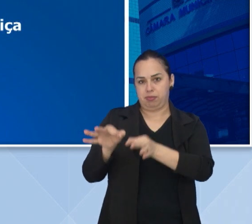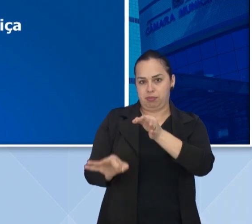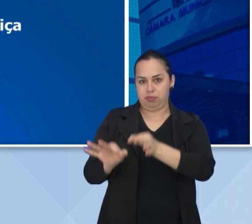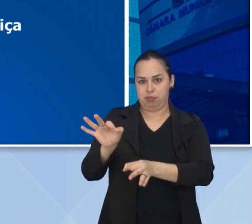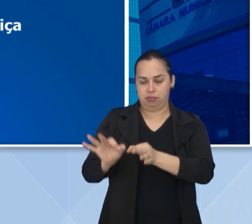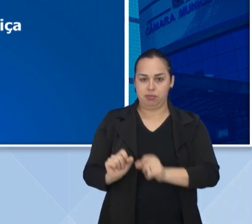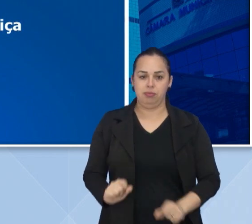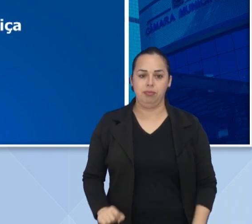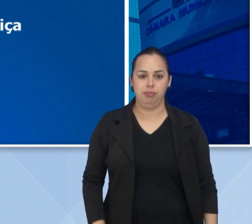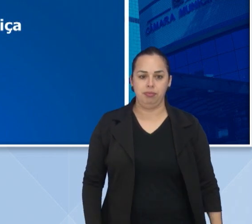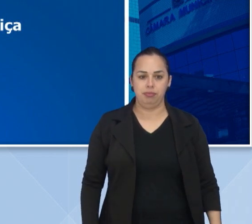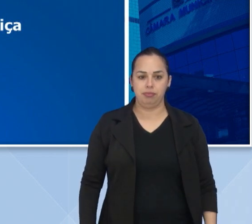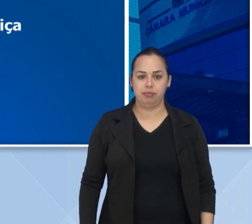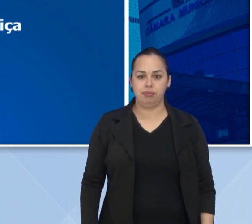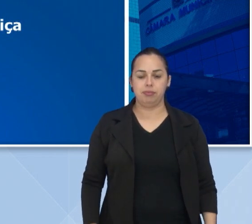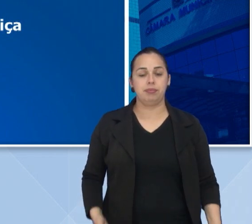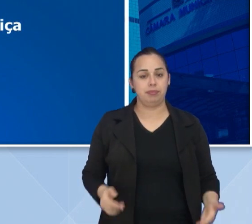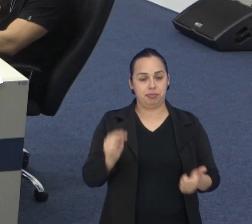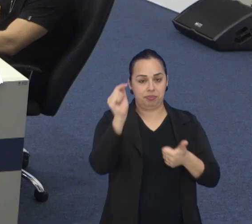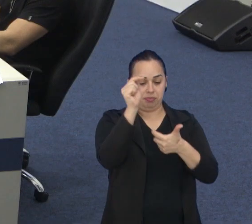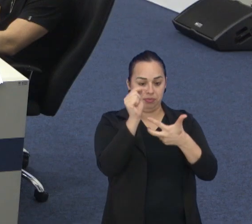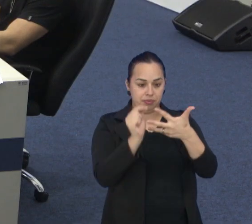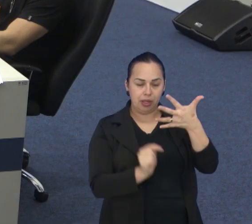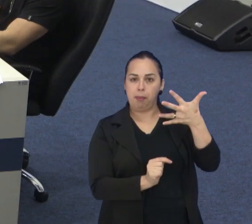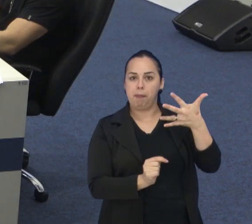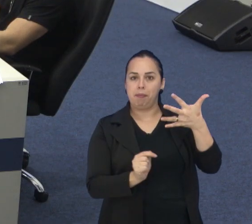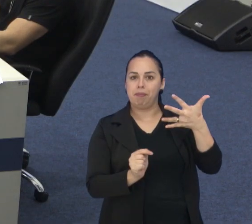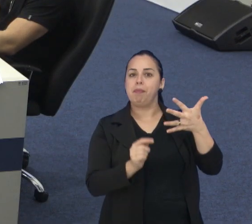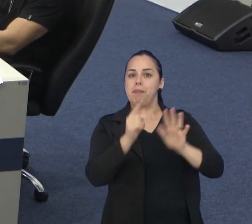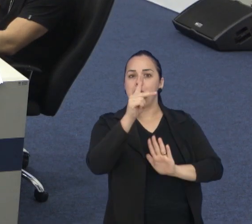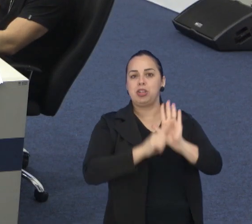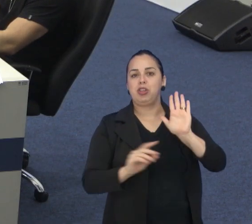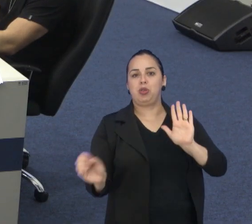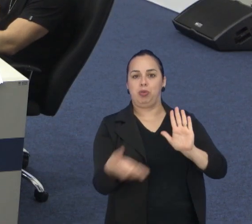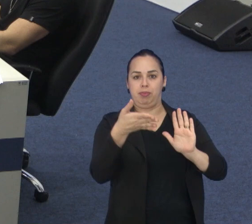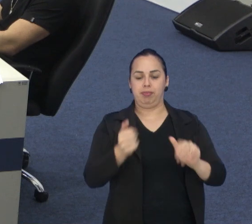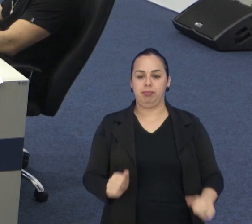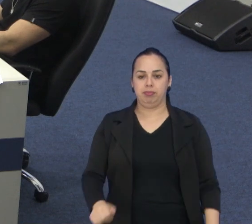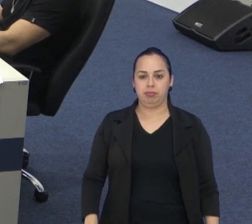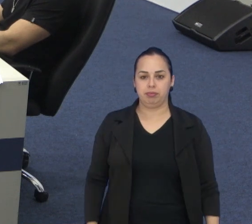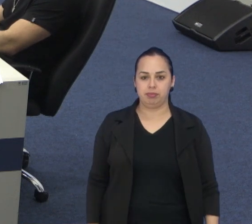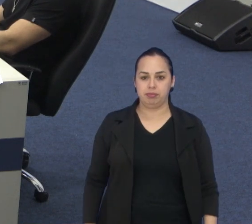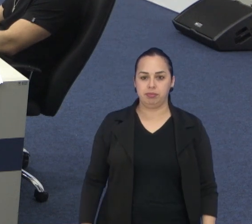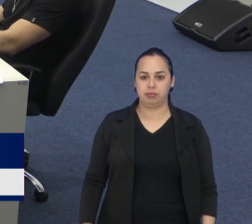Comissão de Justiça. São estes os novos processos, senhor presidente.